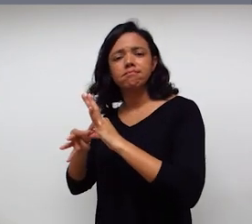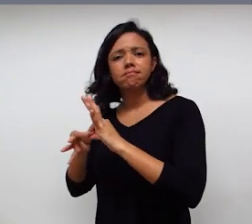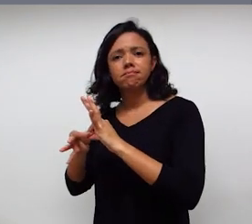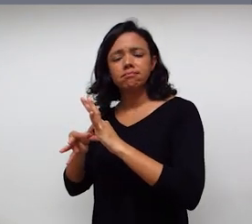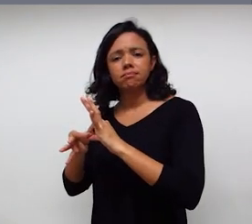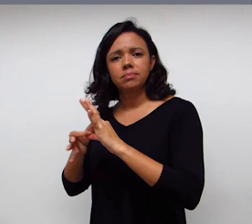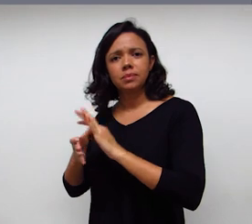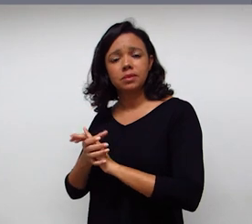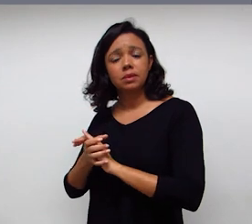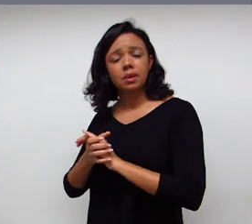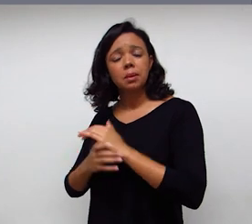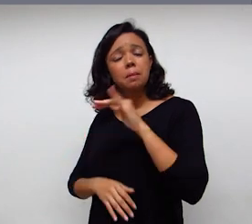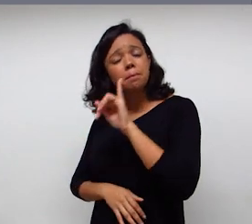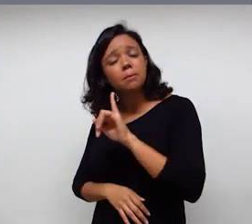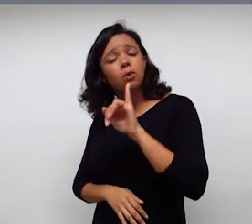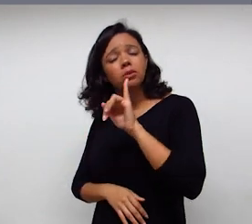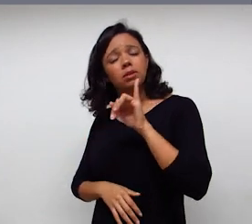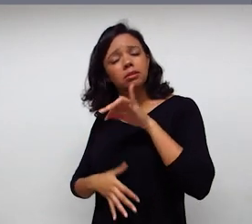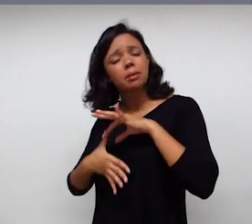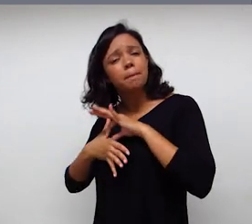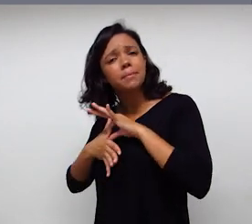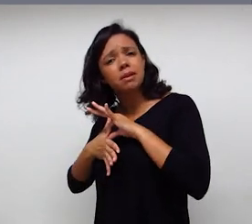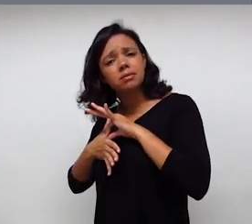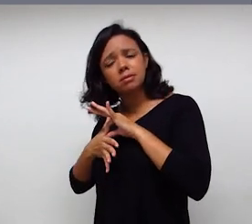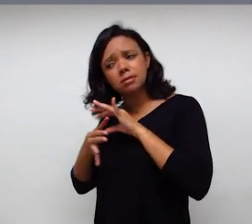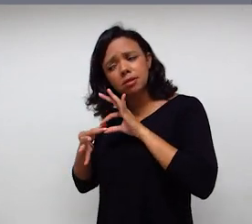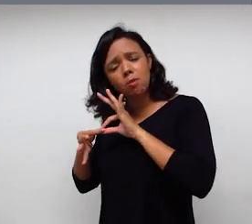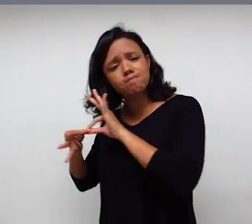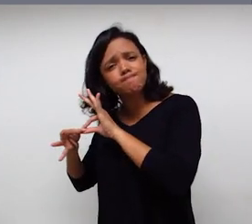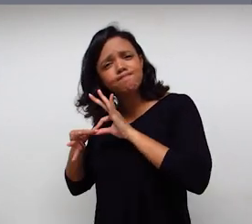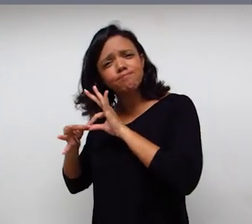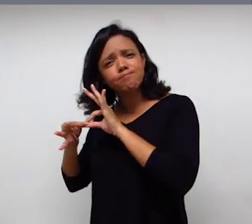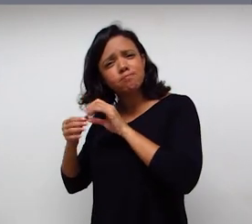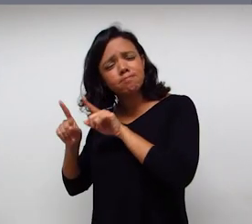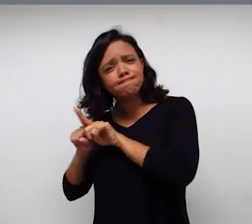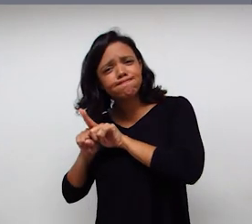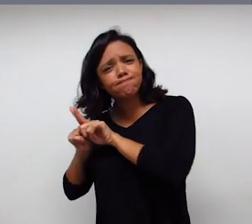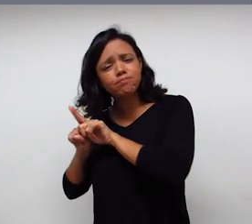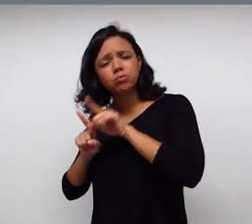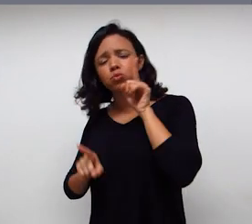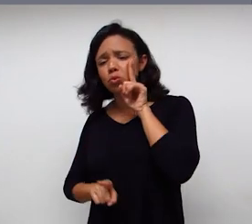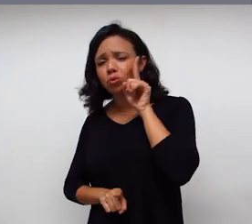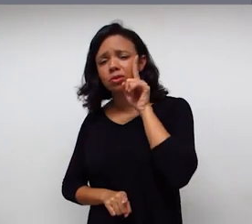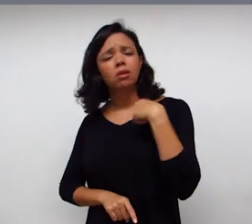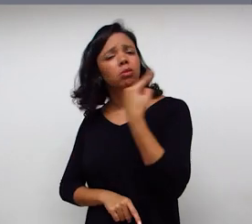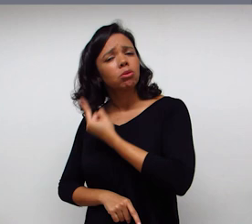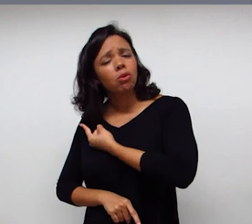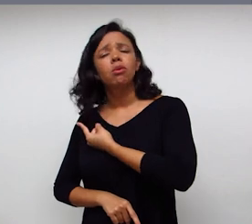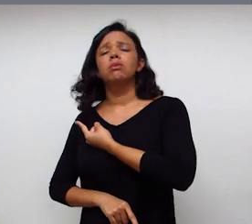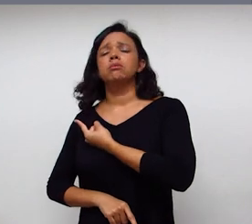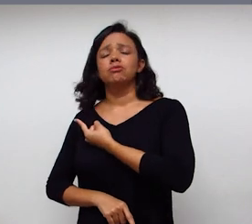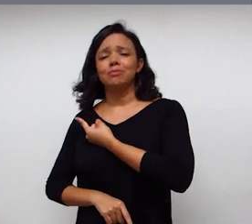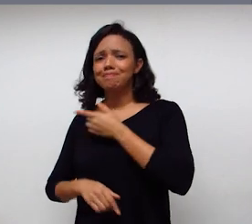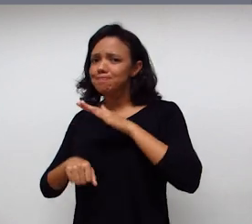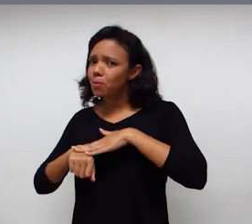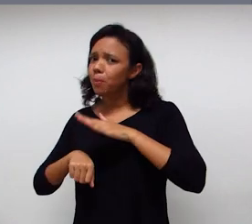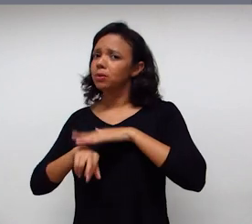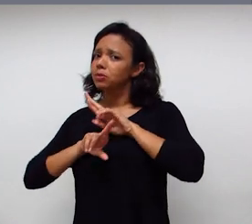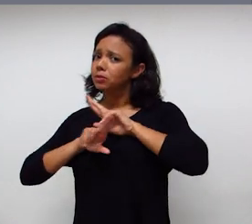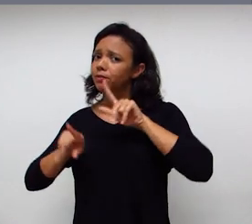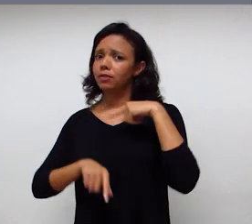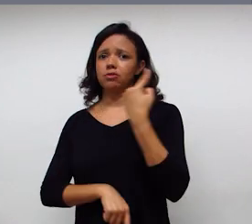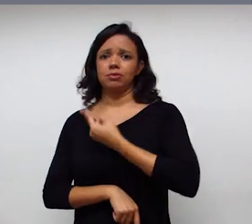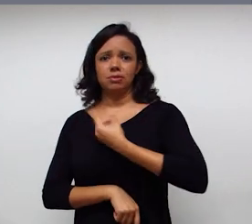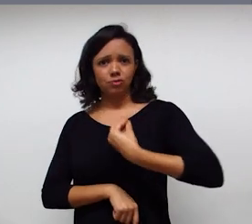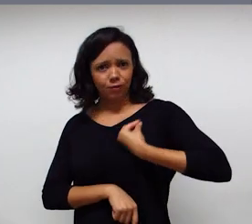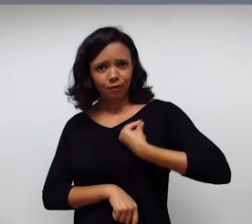estarmos mais presentes no dia a dia da nossa criança. Todos nós estamos passando por um momento diferente nas